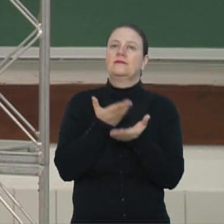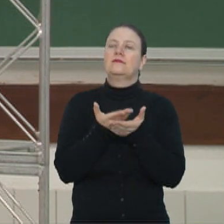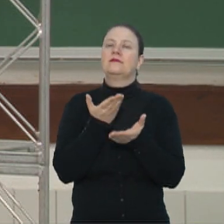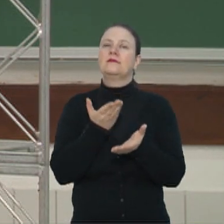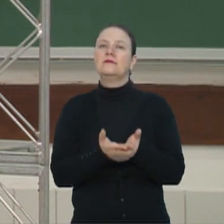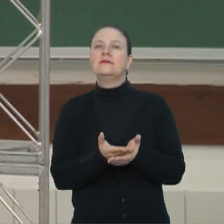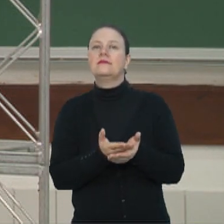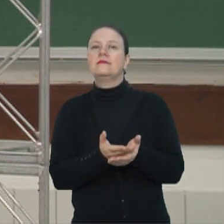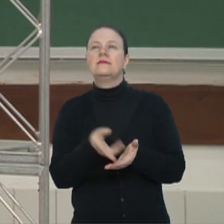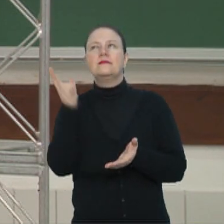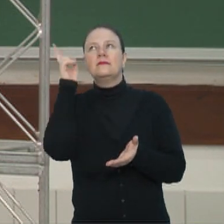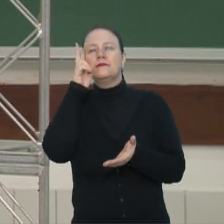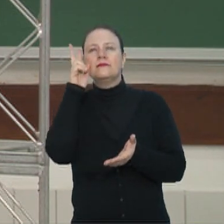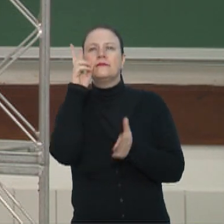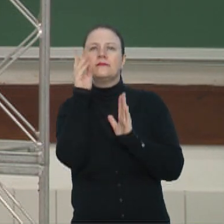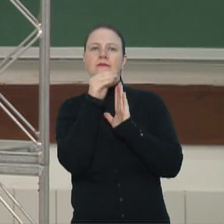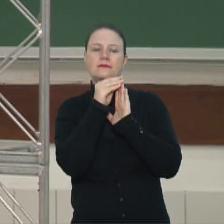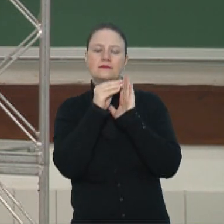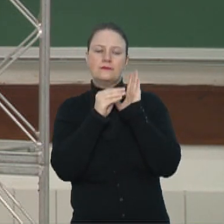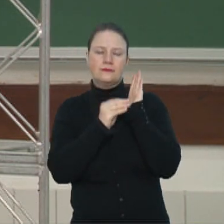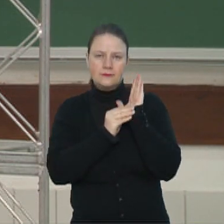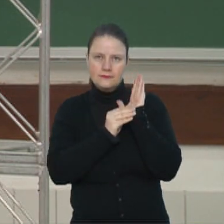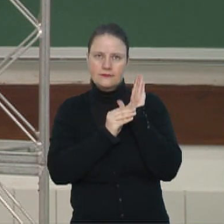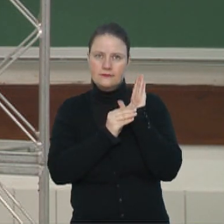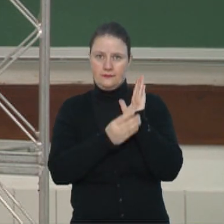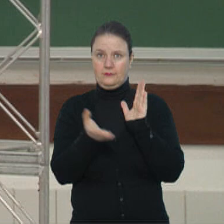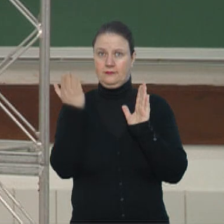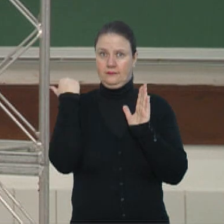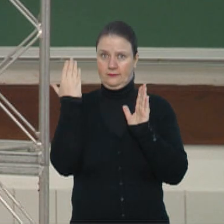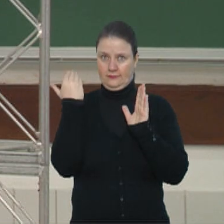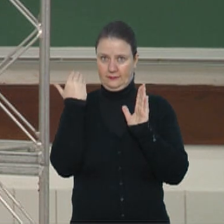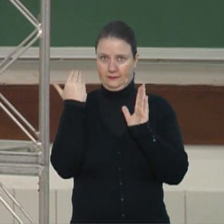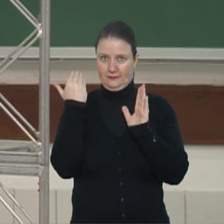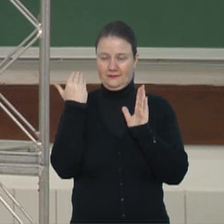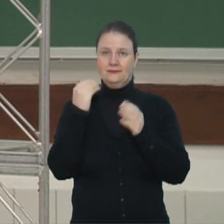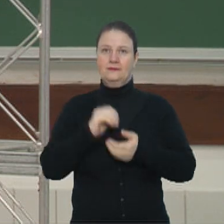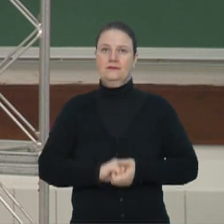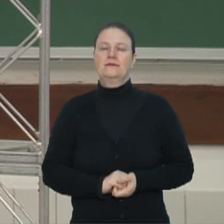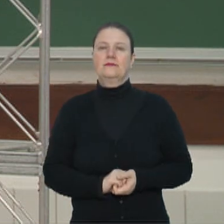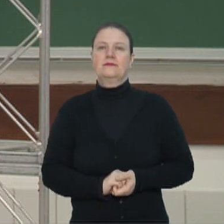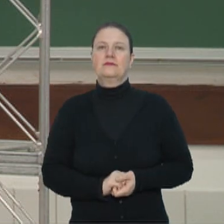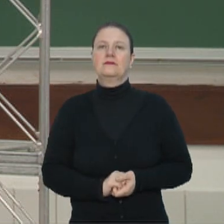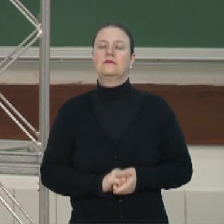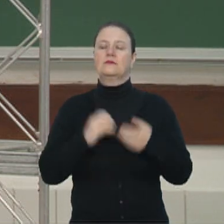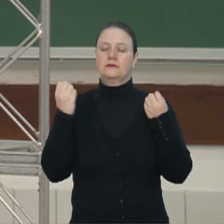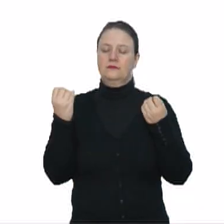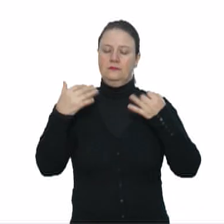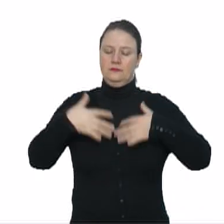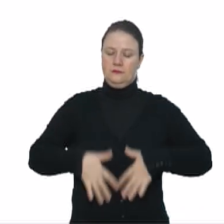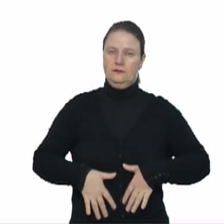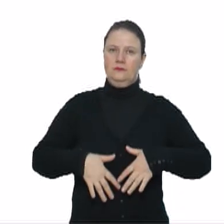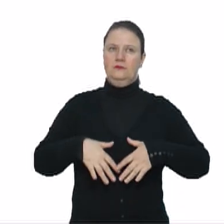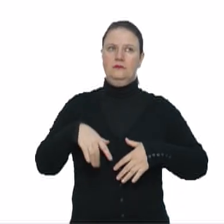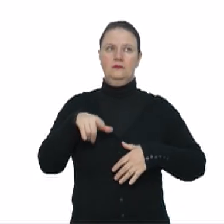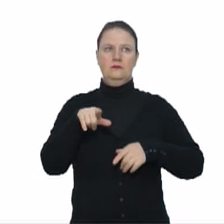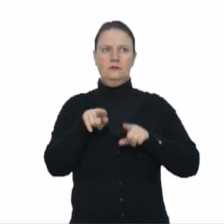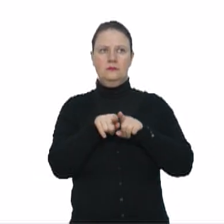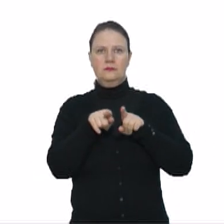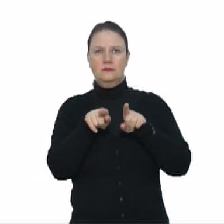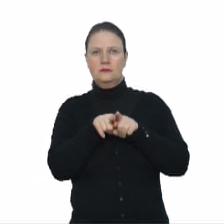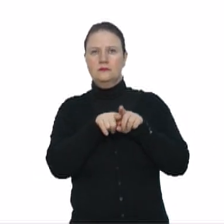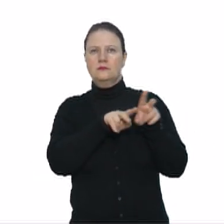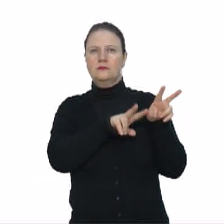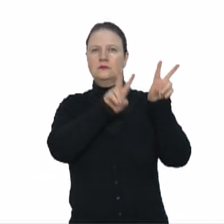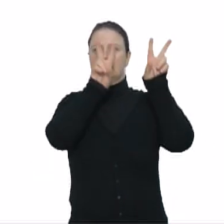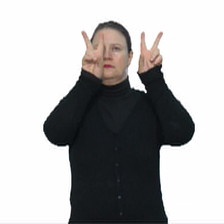hoje recapitulando um pouquinho da nossa aula anterior. Então, na nossa aula passada, falamos sobre citações.